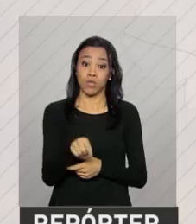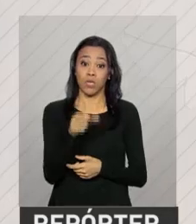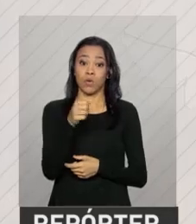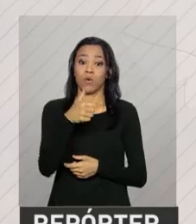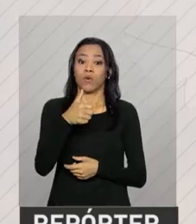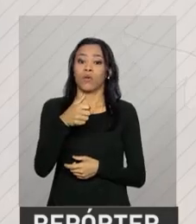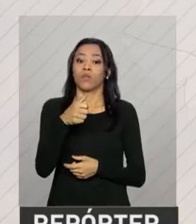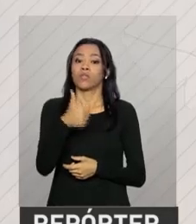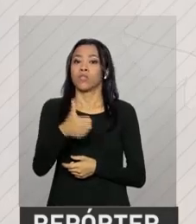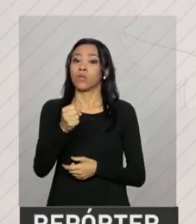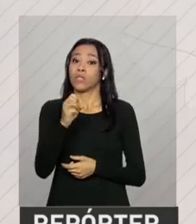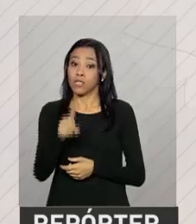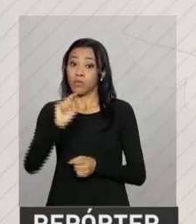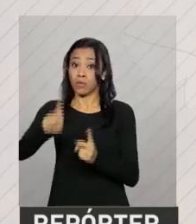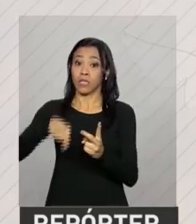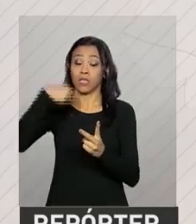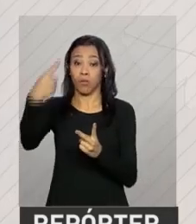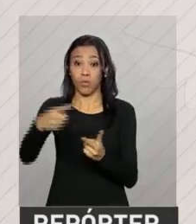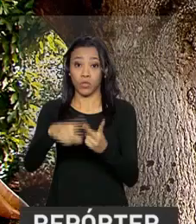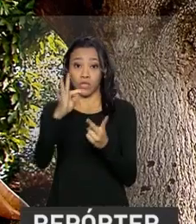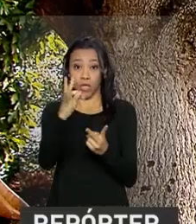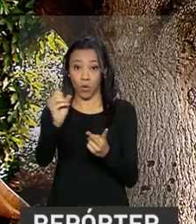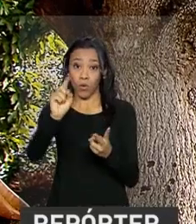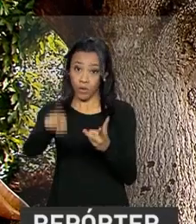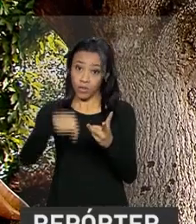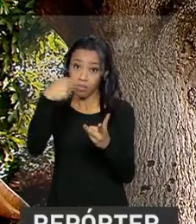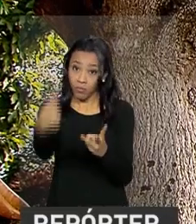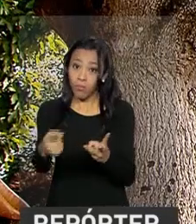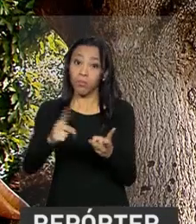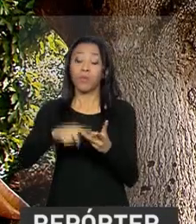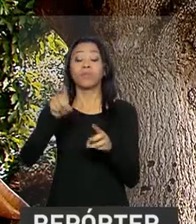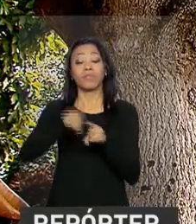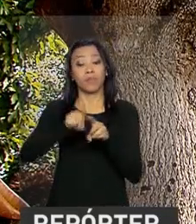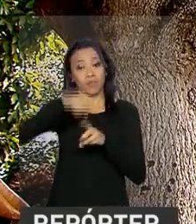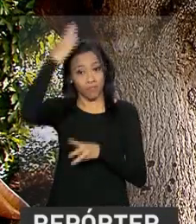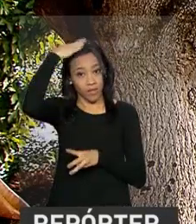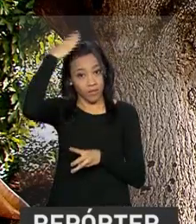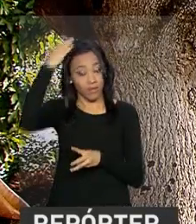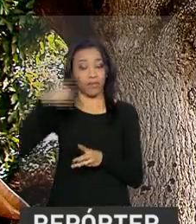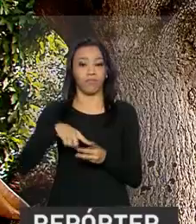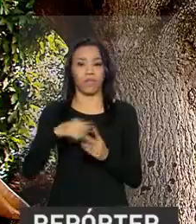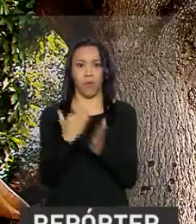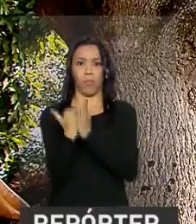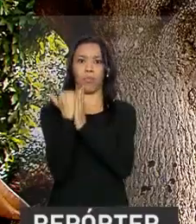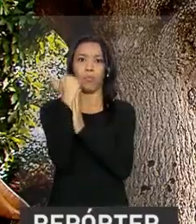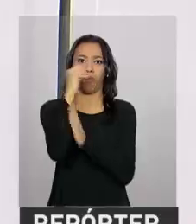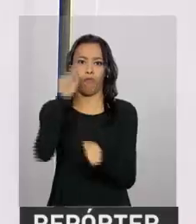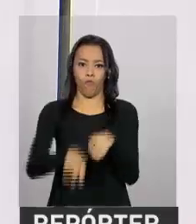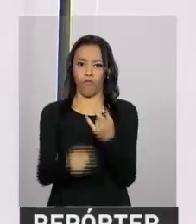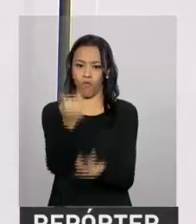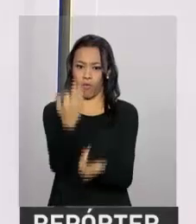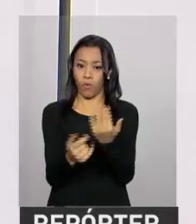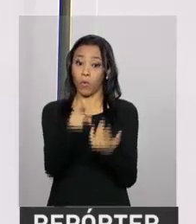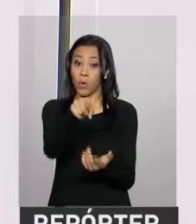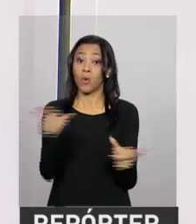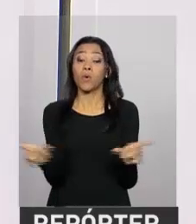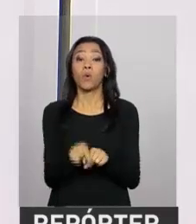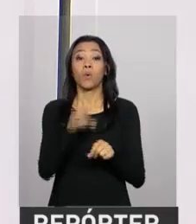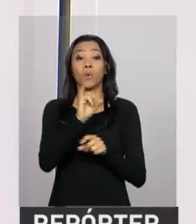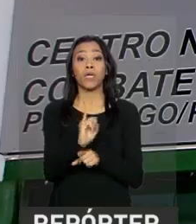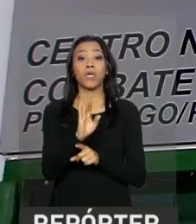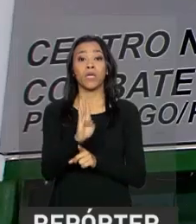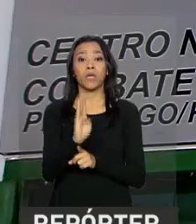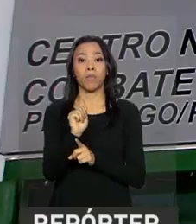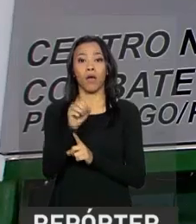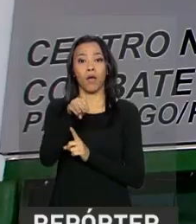registros, seguido de Tocantins e do Pará. Pensando em uma maneira de melhorar as ações de combate às queimadas, o IBAMA criou, em